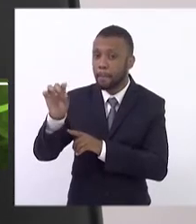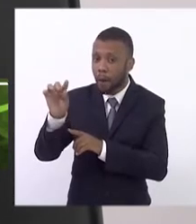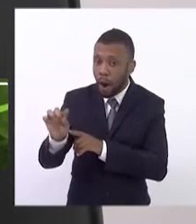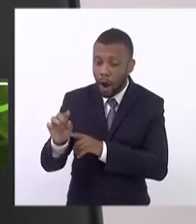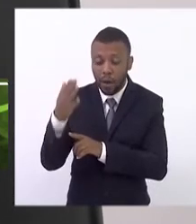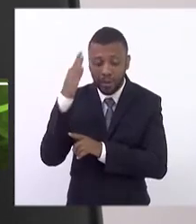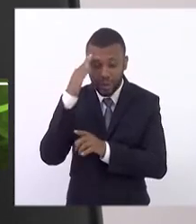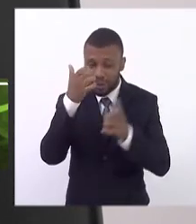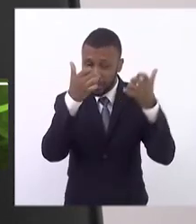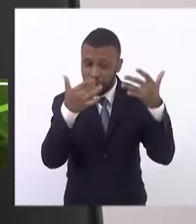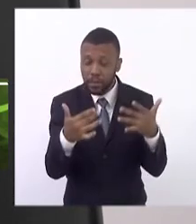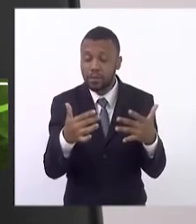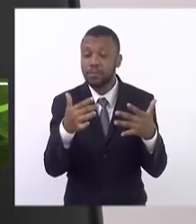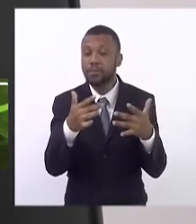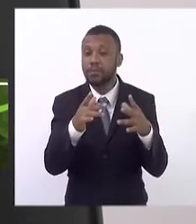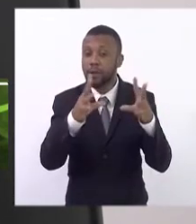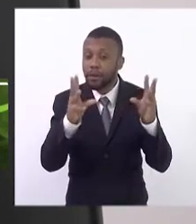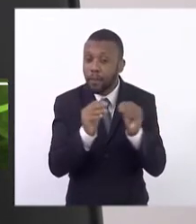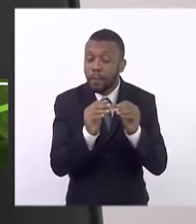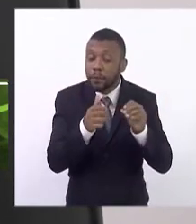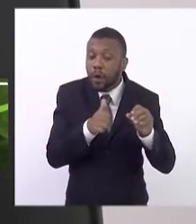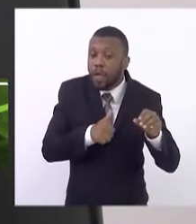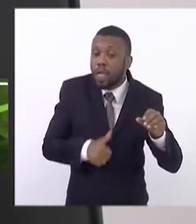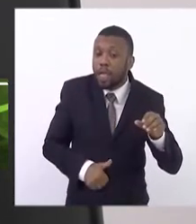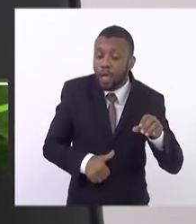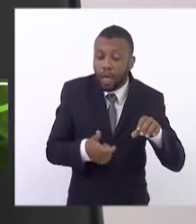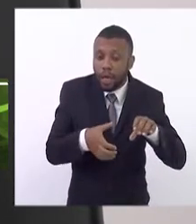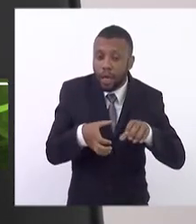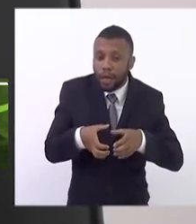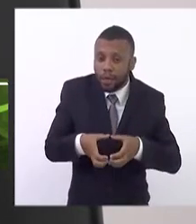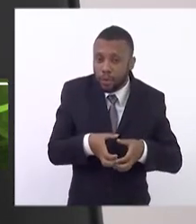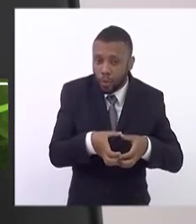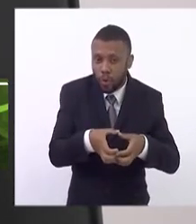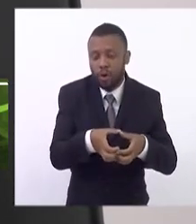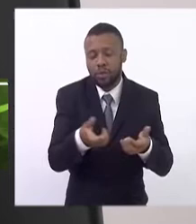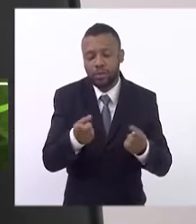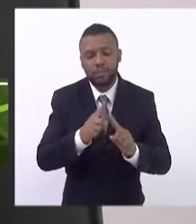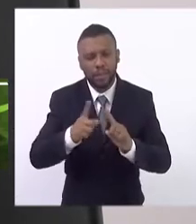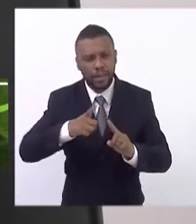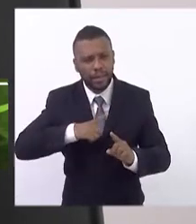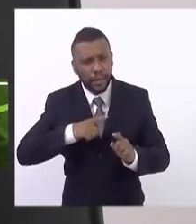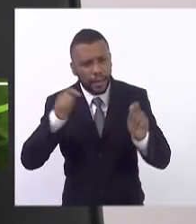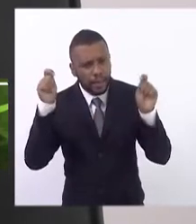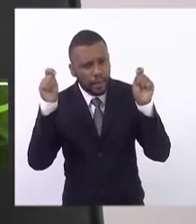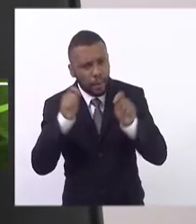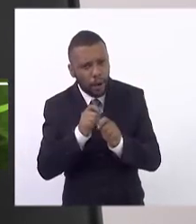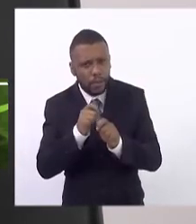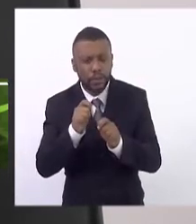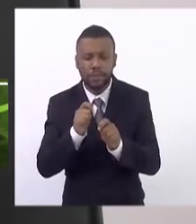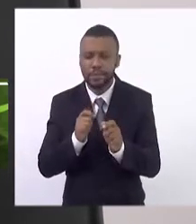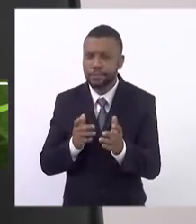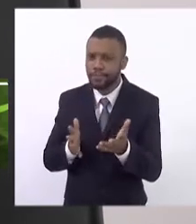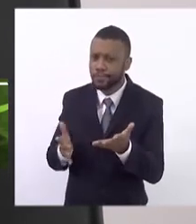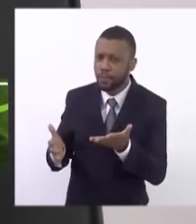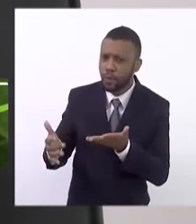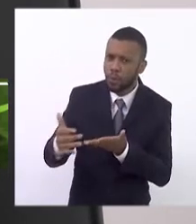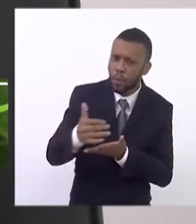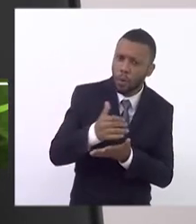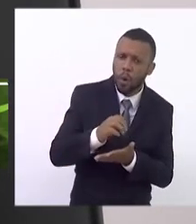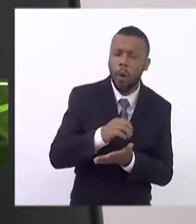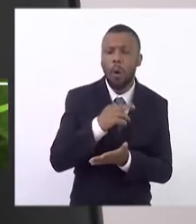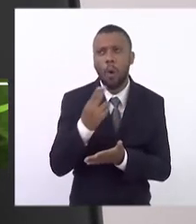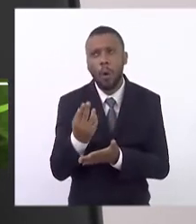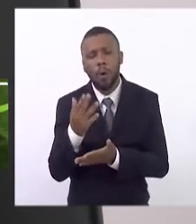Sim. Tá? Mas existe essa hipótese de ter captação mista... Ou tudo aí